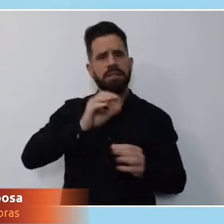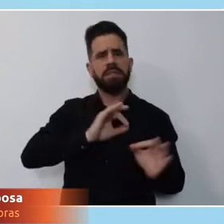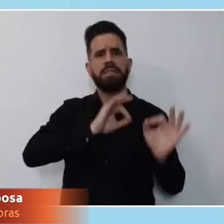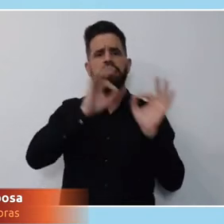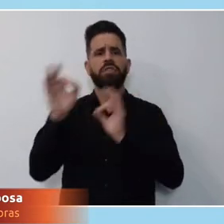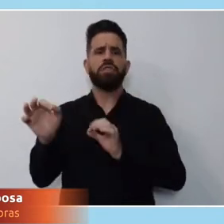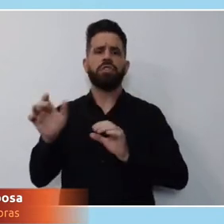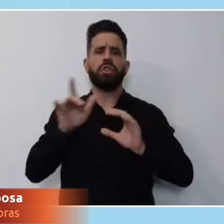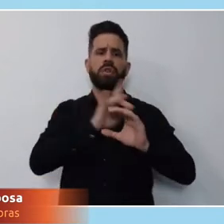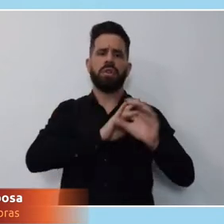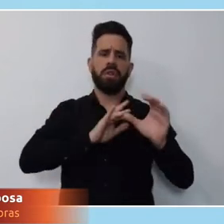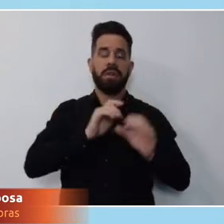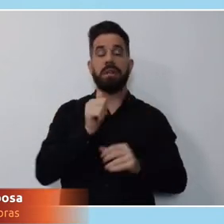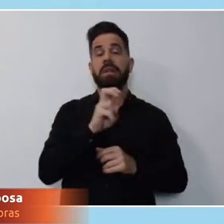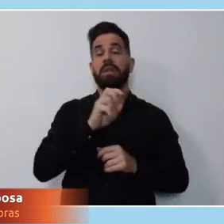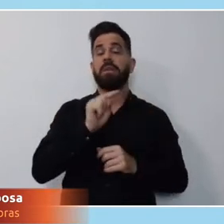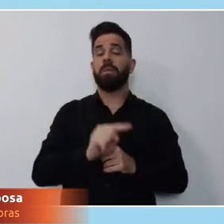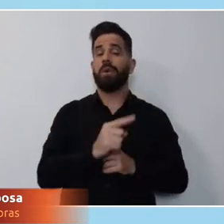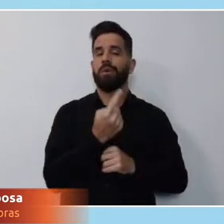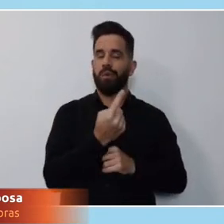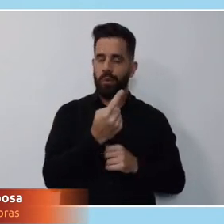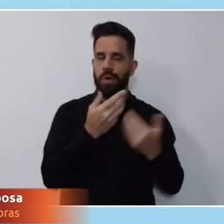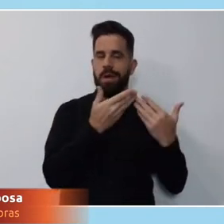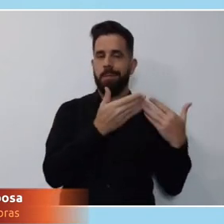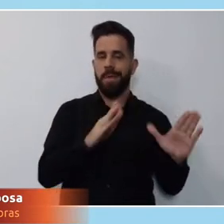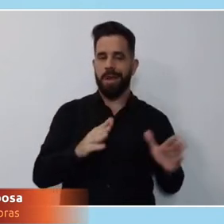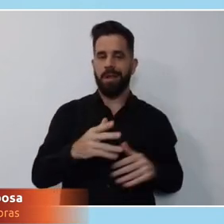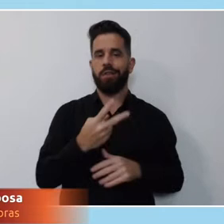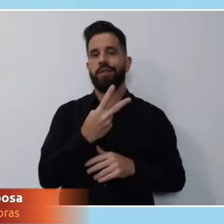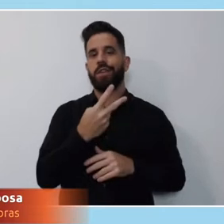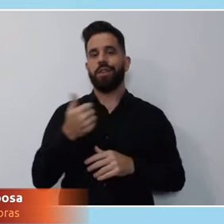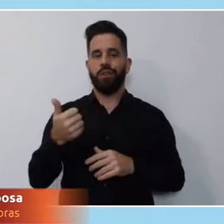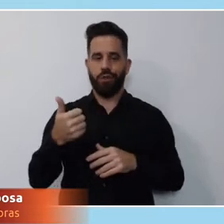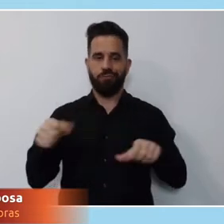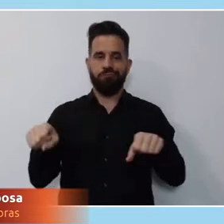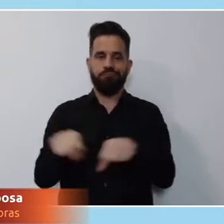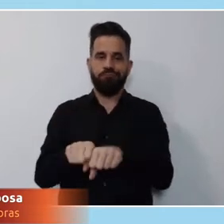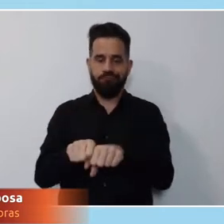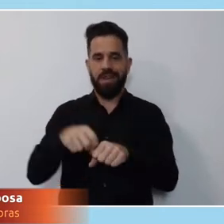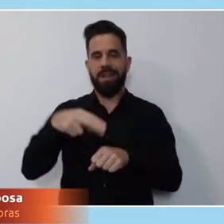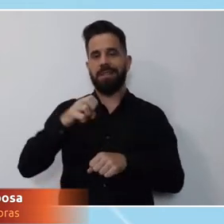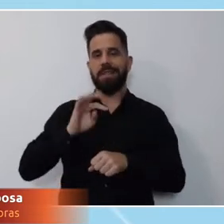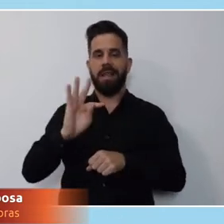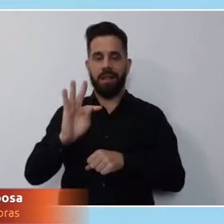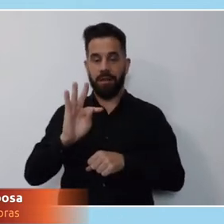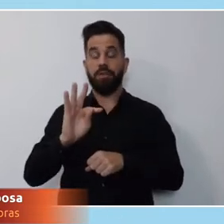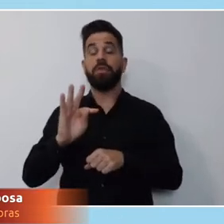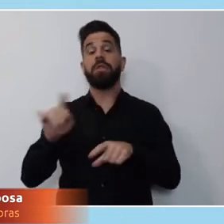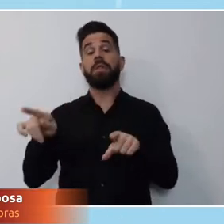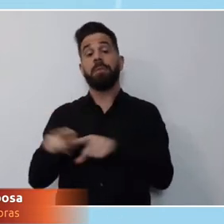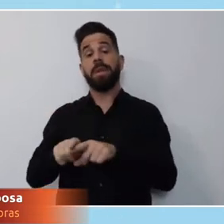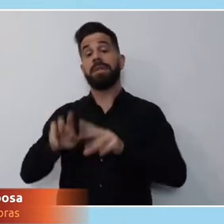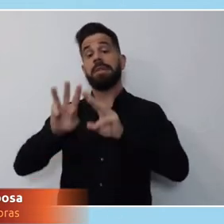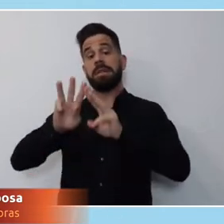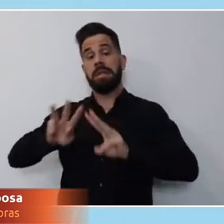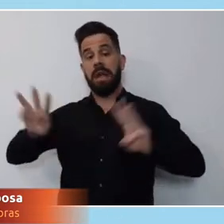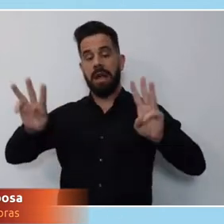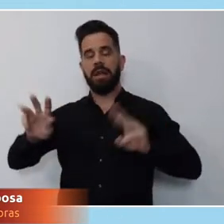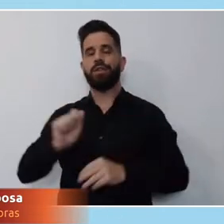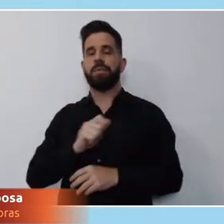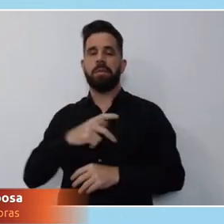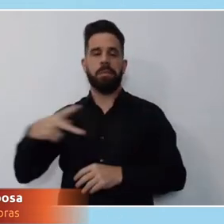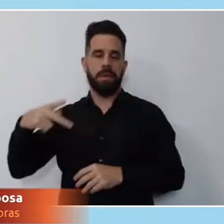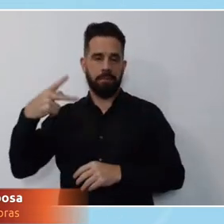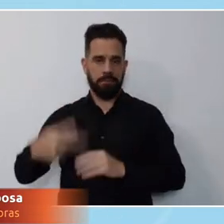Sinal Aberto, canal 21 da NET Goiânia, no site e no aplicativo da TV UFG, e também nas redes sociais,